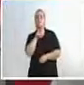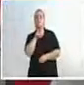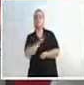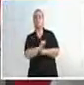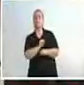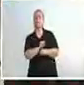Legenda